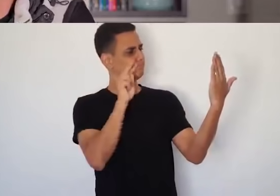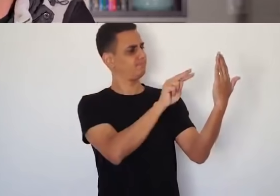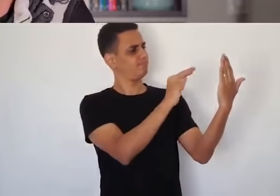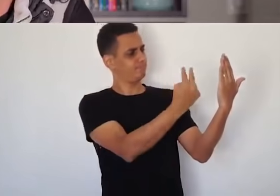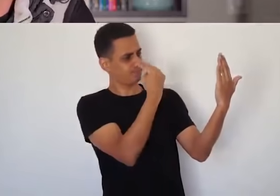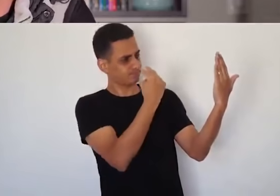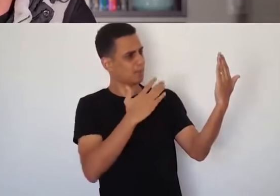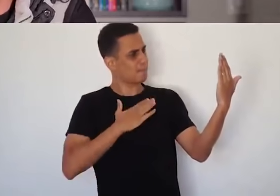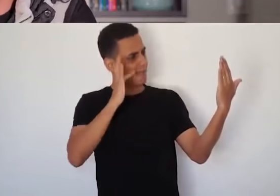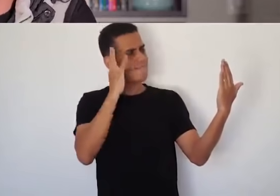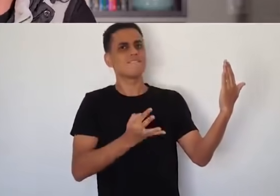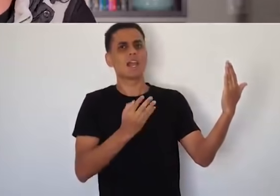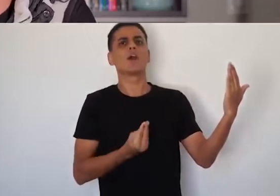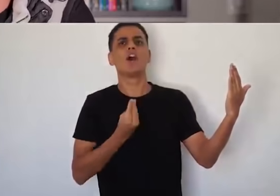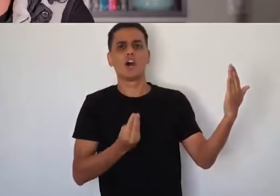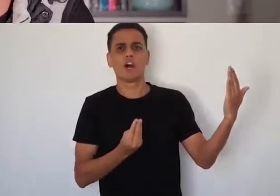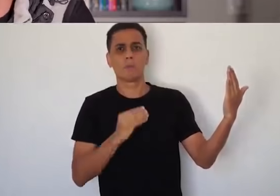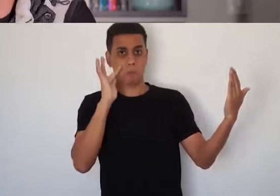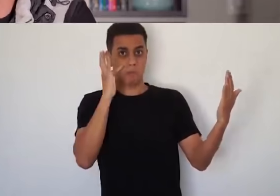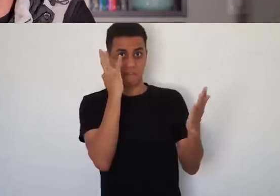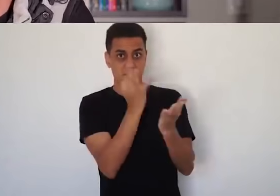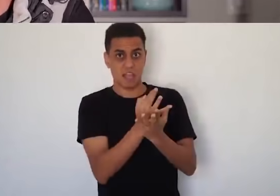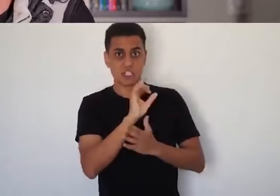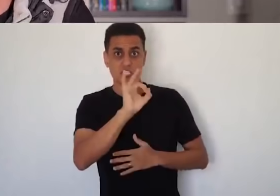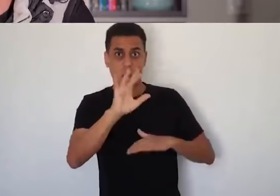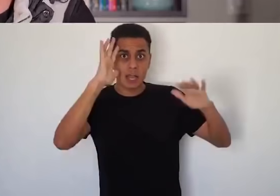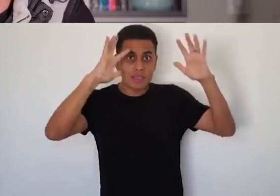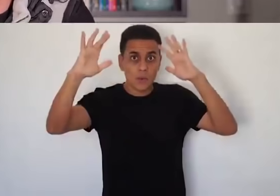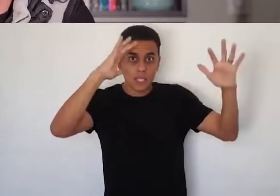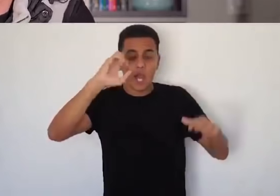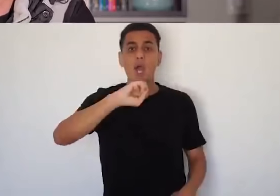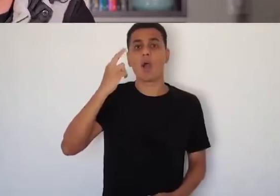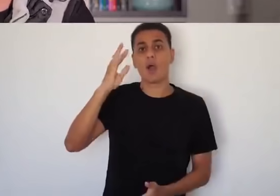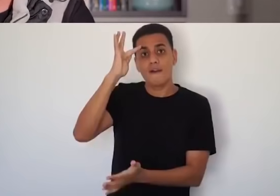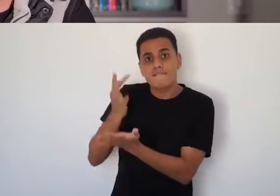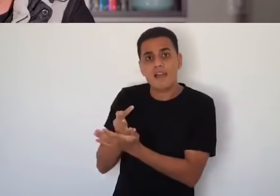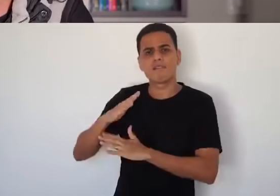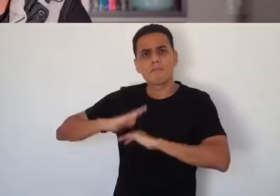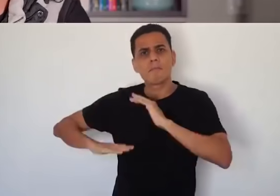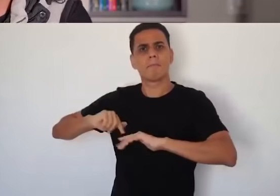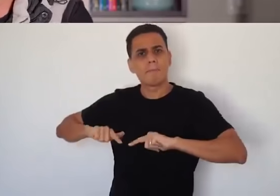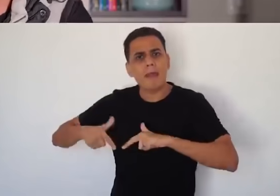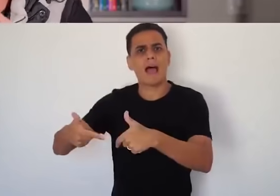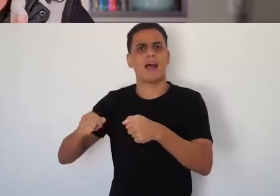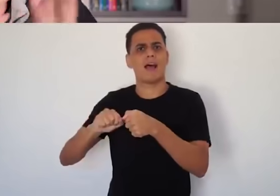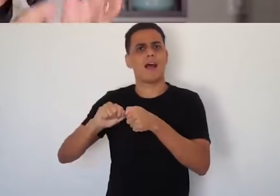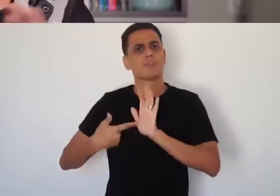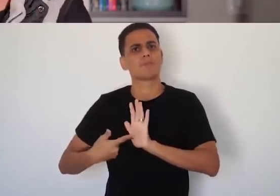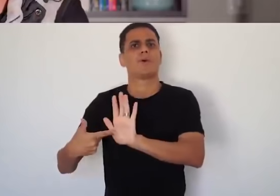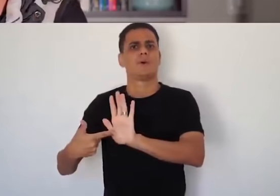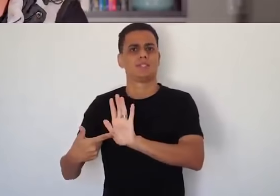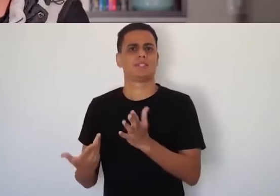prática. Muitos maridos não cristãos podem não estar buscando a Deus nesse momento, tendo uma